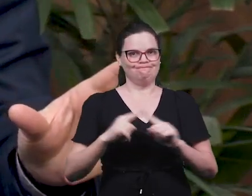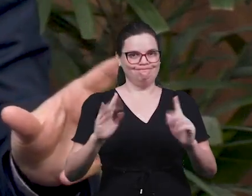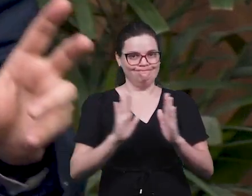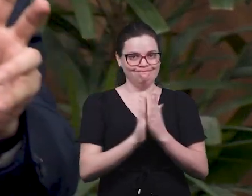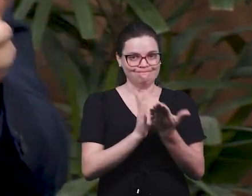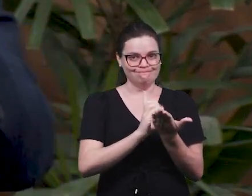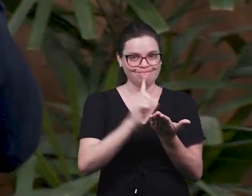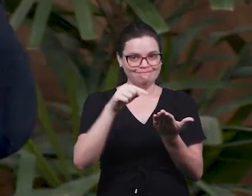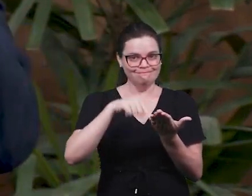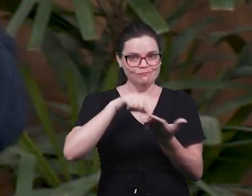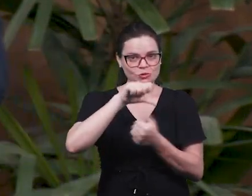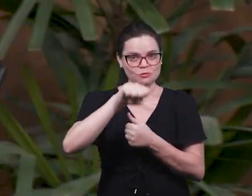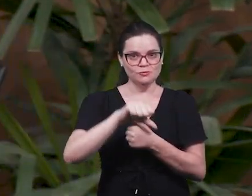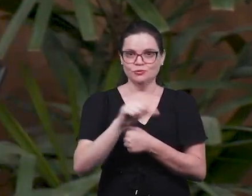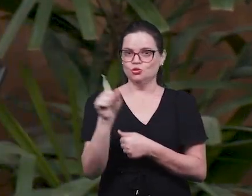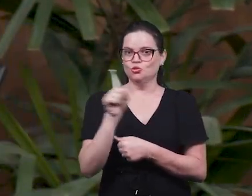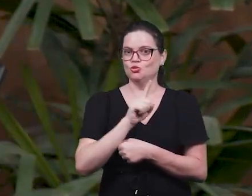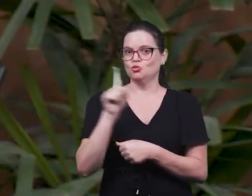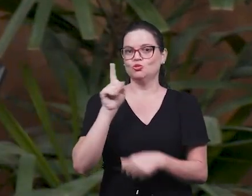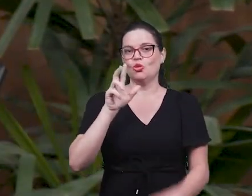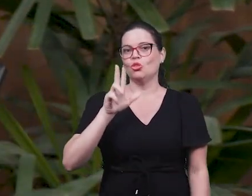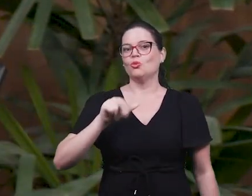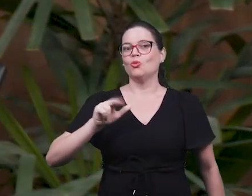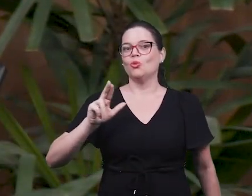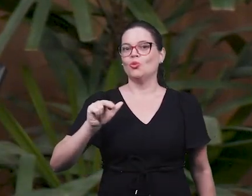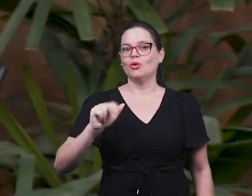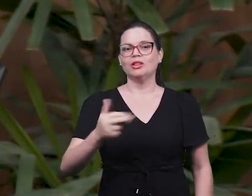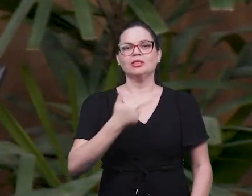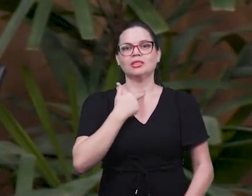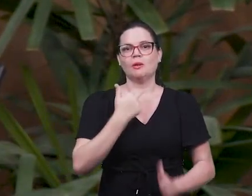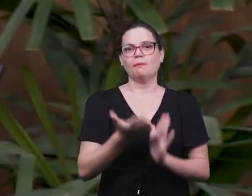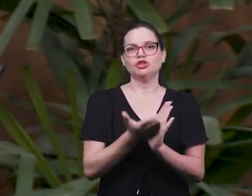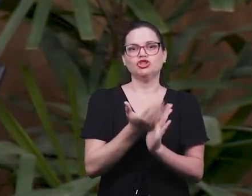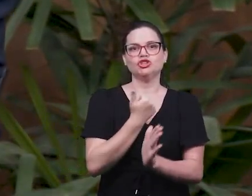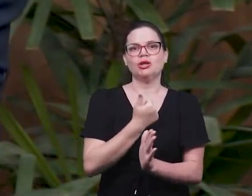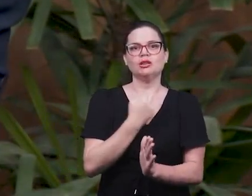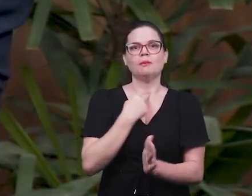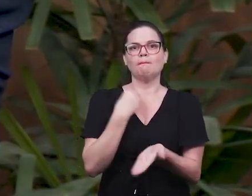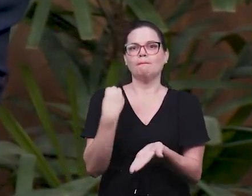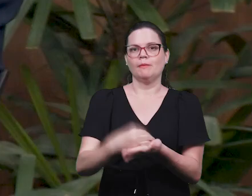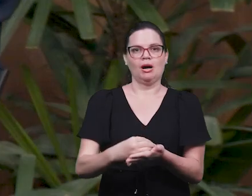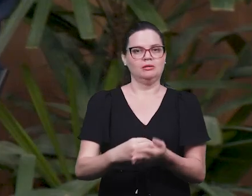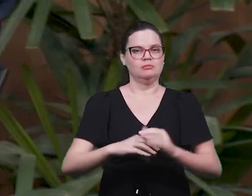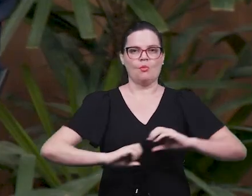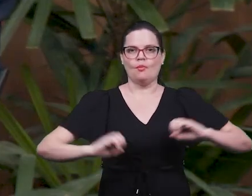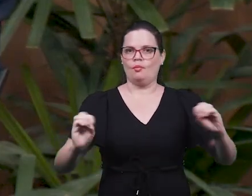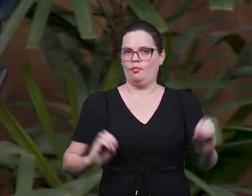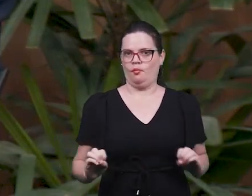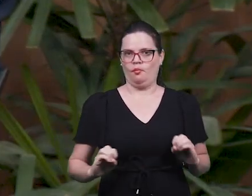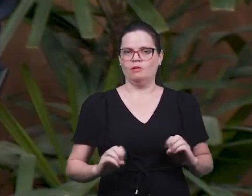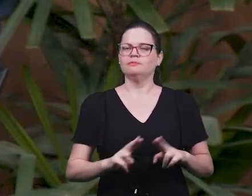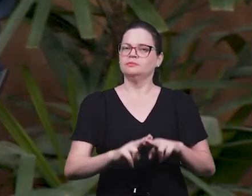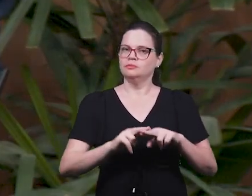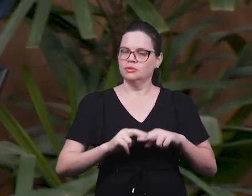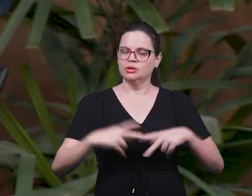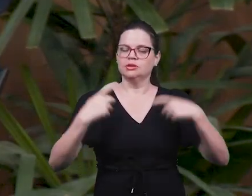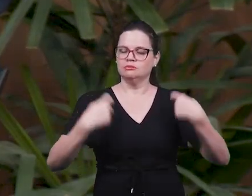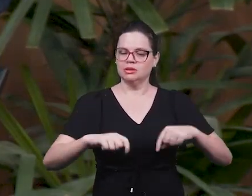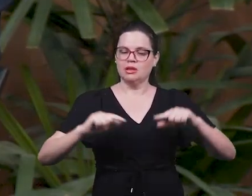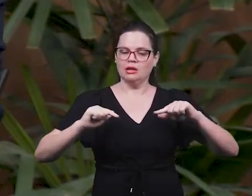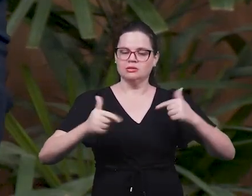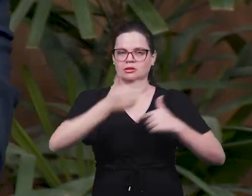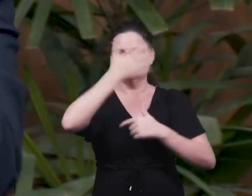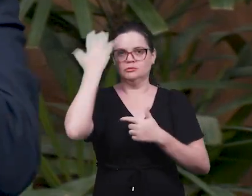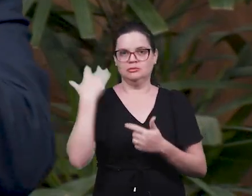vai mudar. Mas por isso que é necessária a operação do Espírito Santo. Nós vamos aproveitar esse momento,